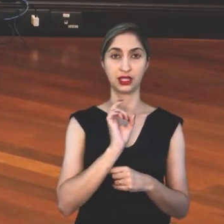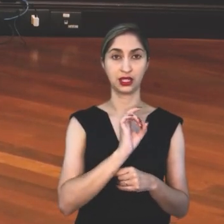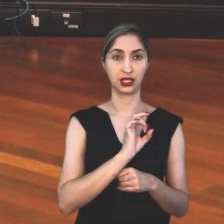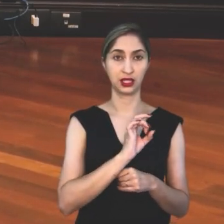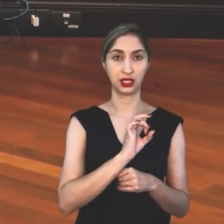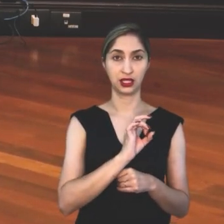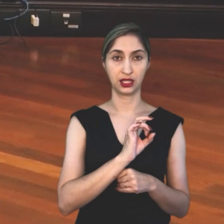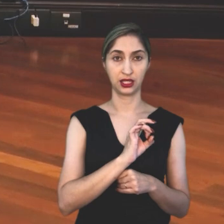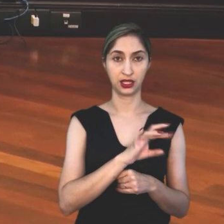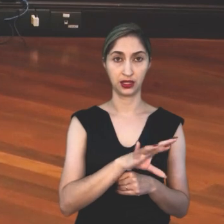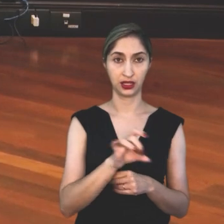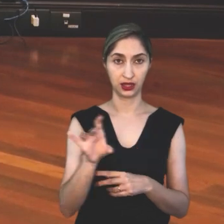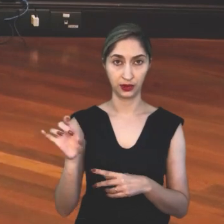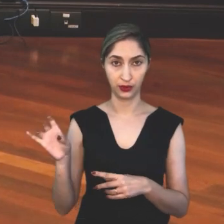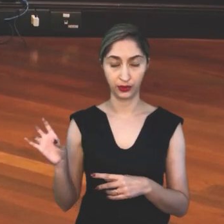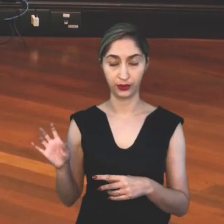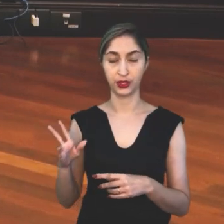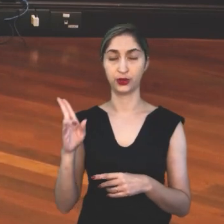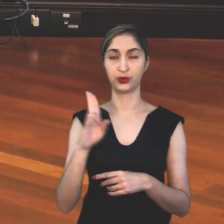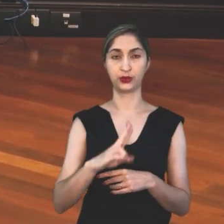né,